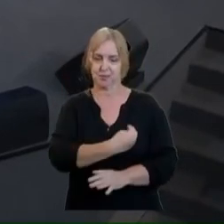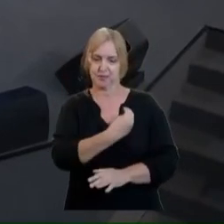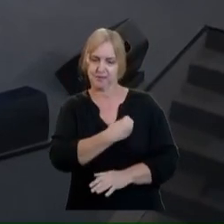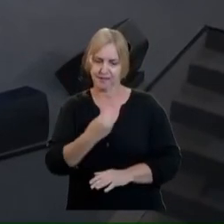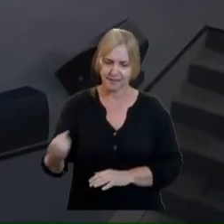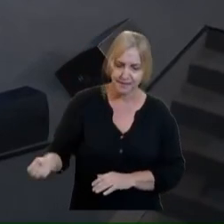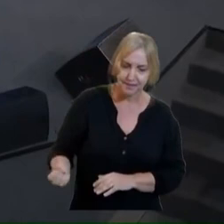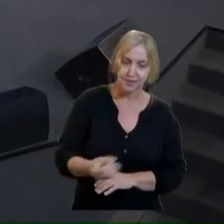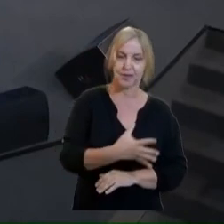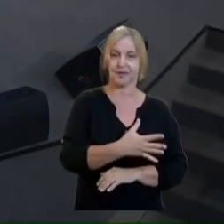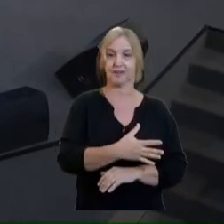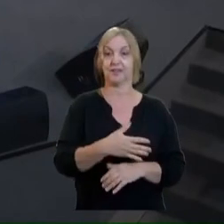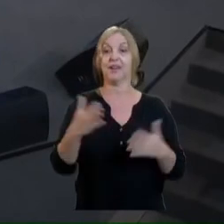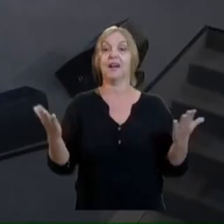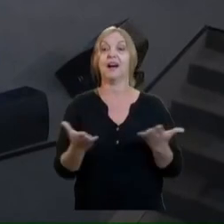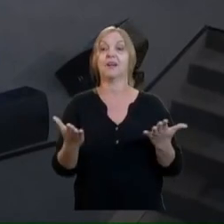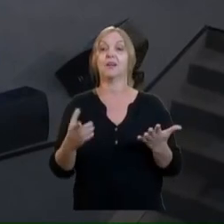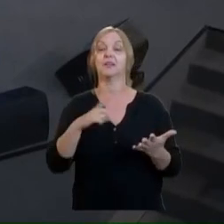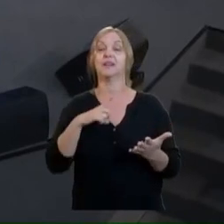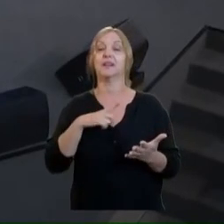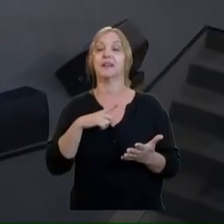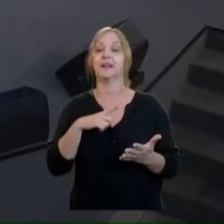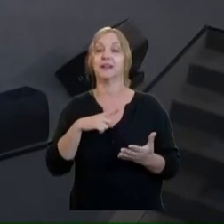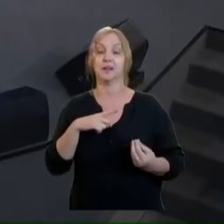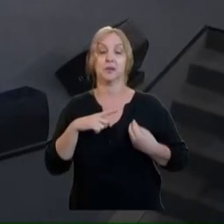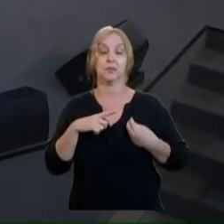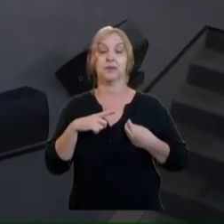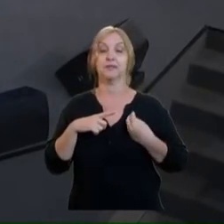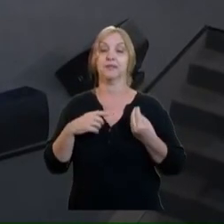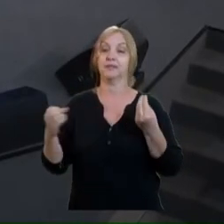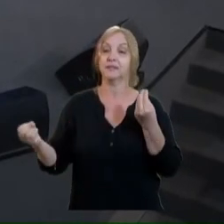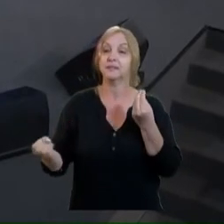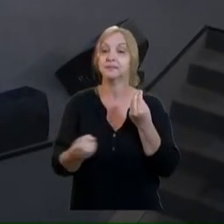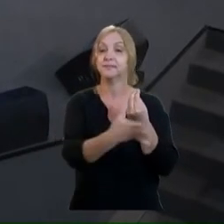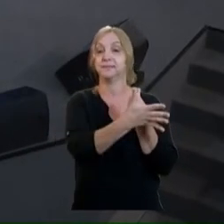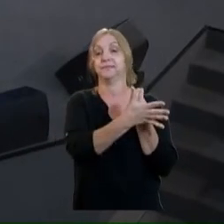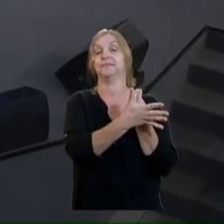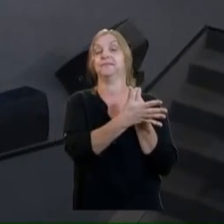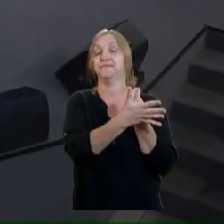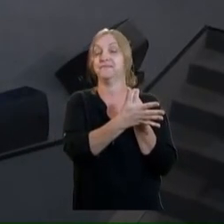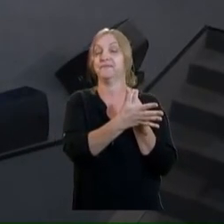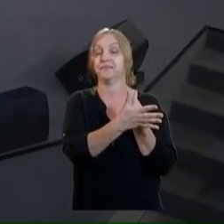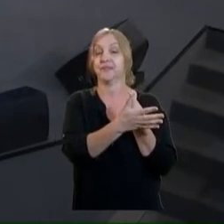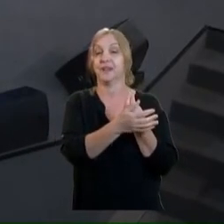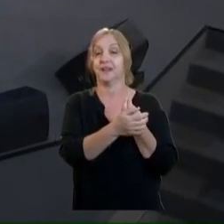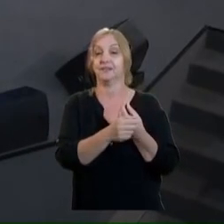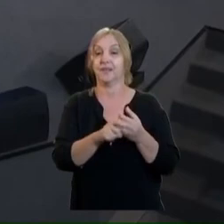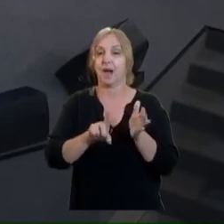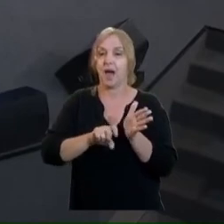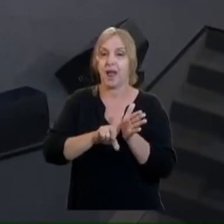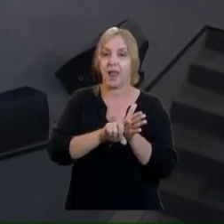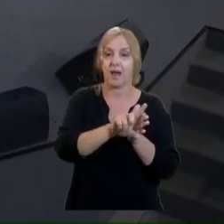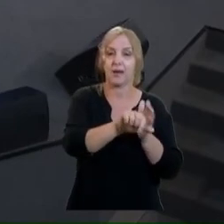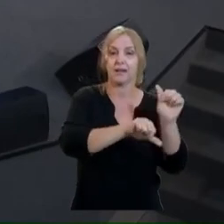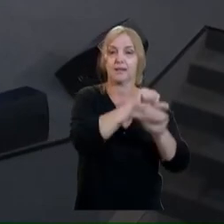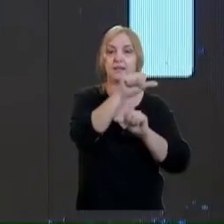novo, ele tem agora o quê? Uma nova natureza. A lagarta virou